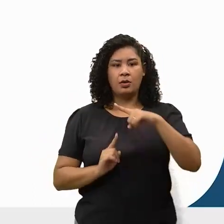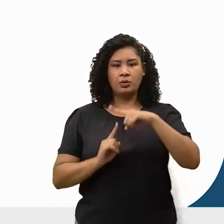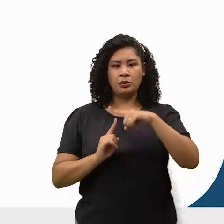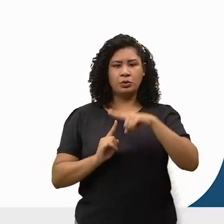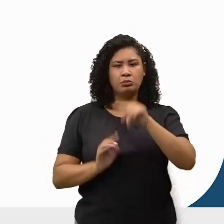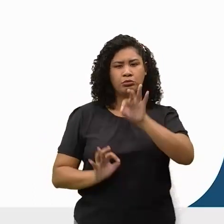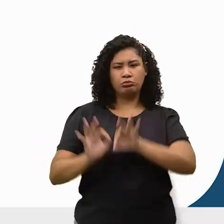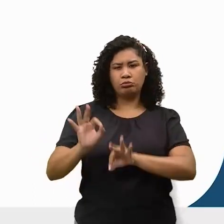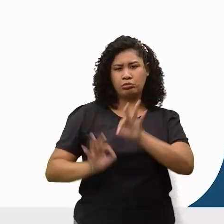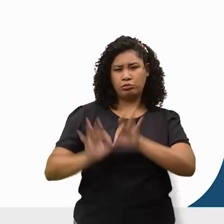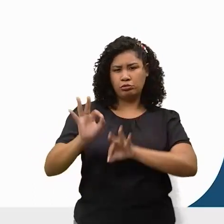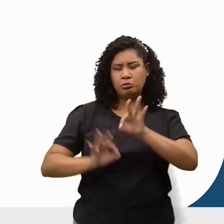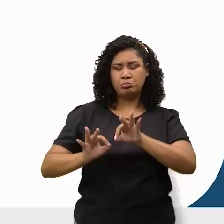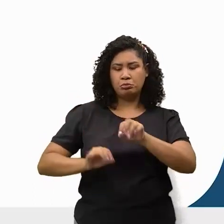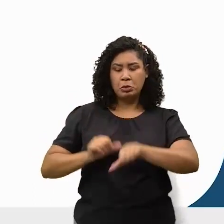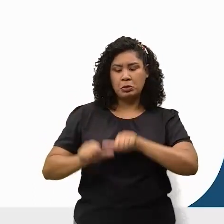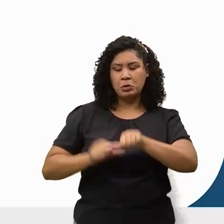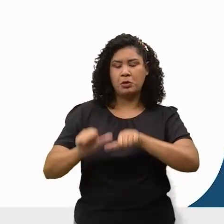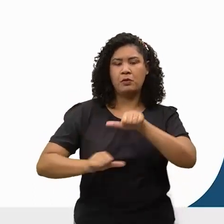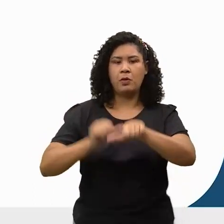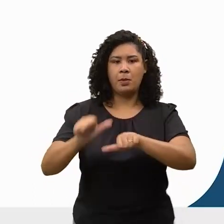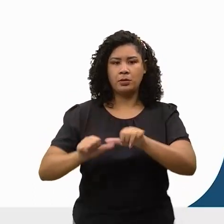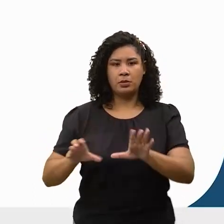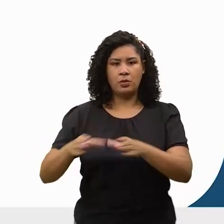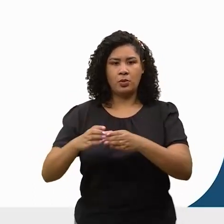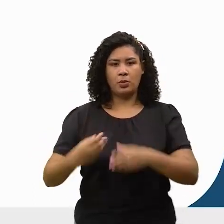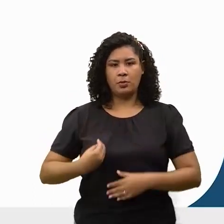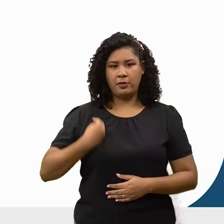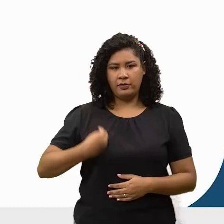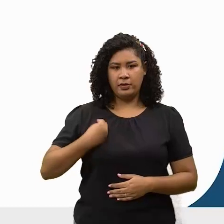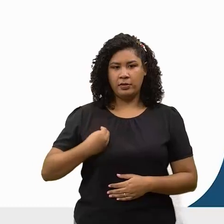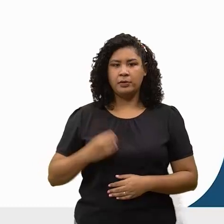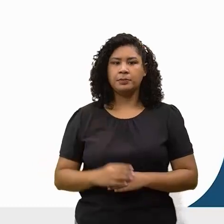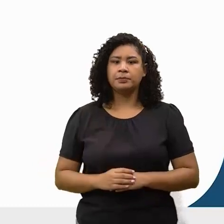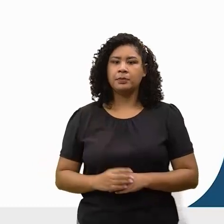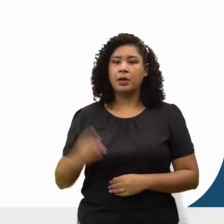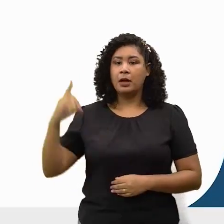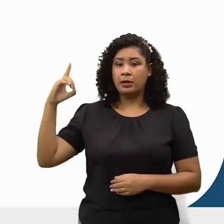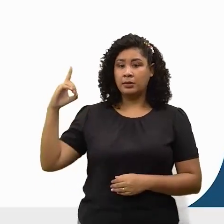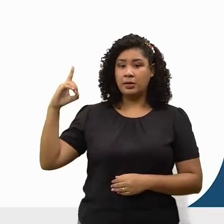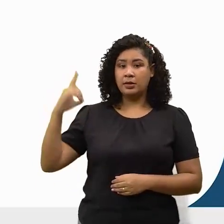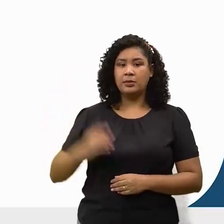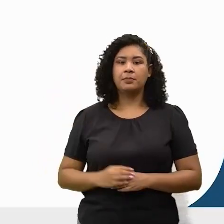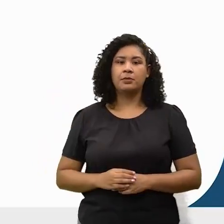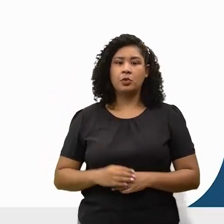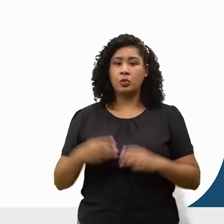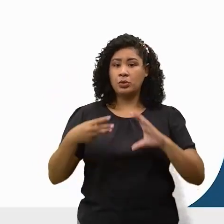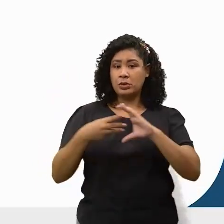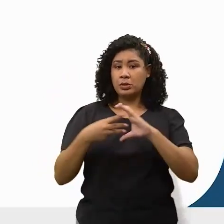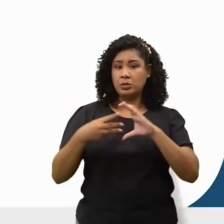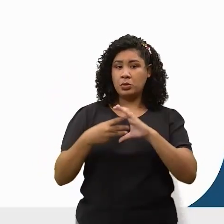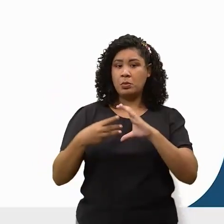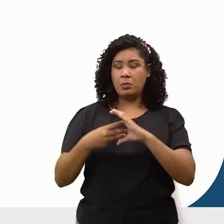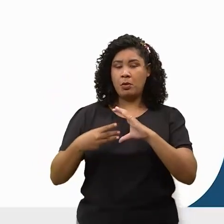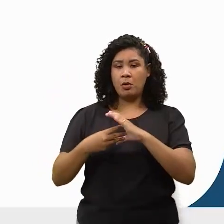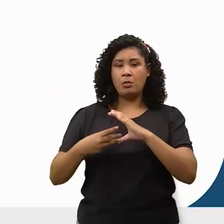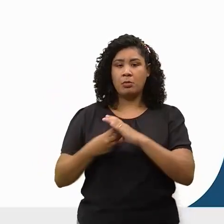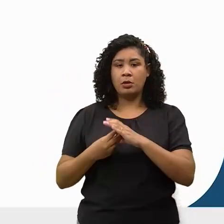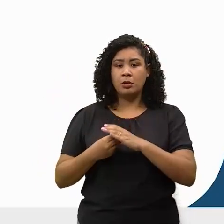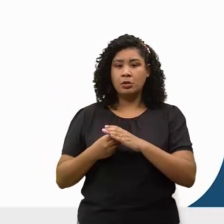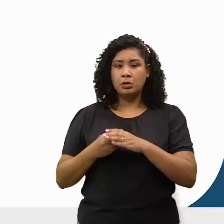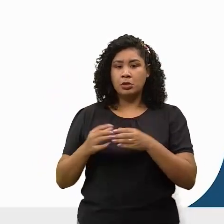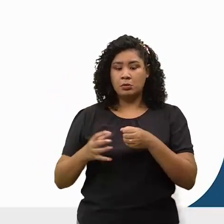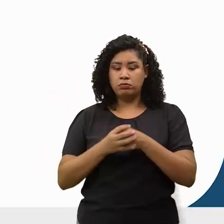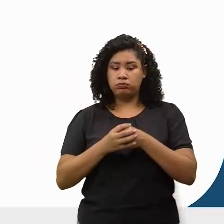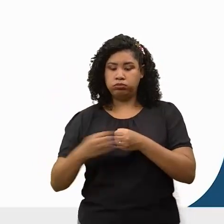transformação que um ser vivo pode desenvolver. Na D, o citoplasma realiza a reprodução assexuada. Professor, o